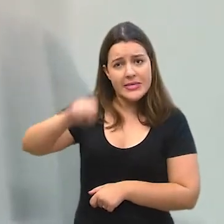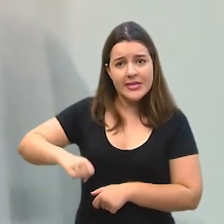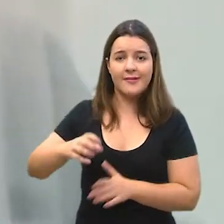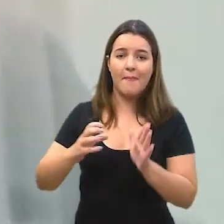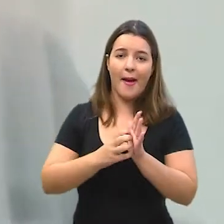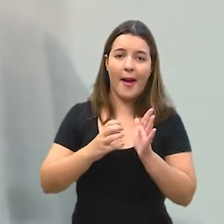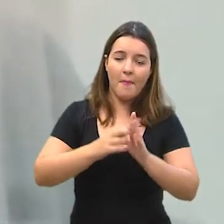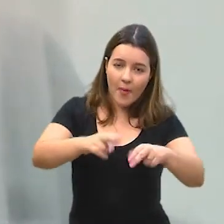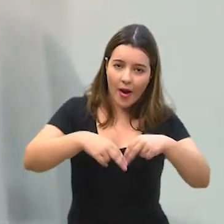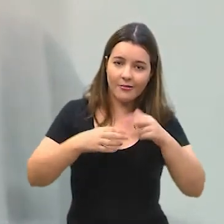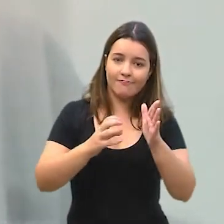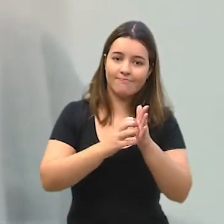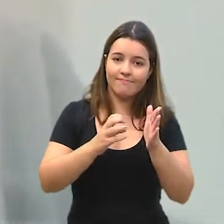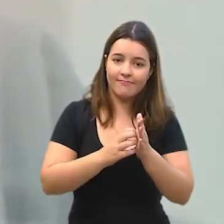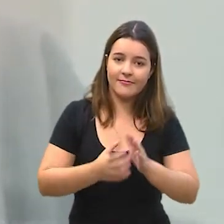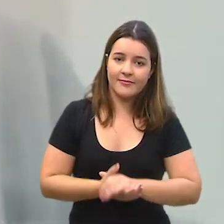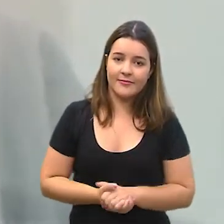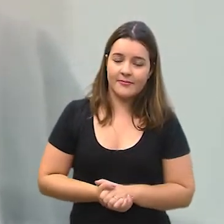do teste?